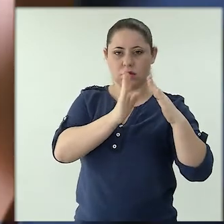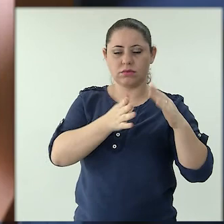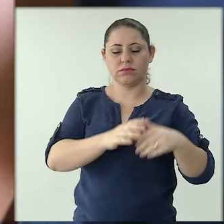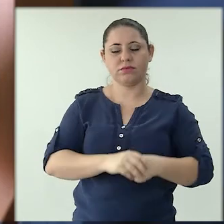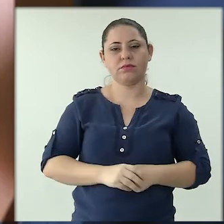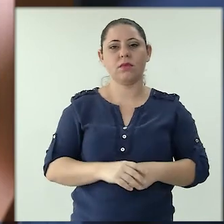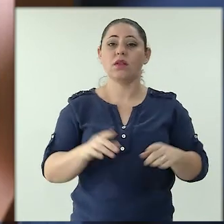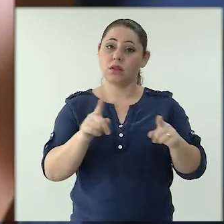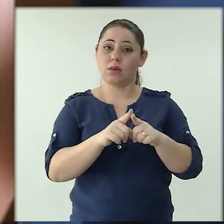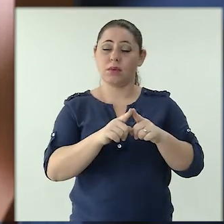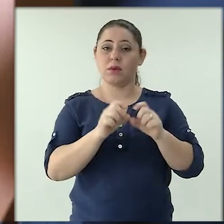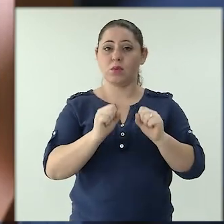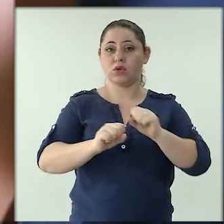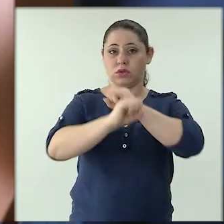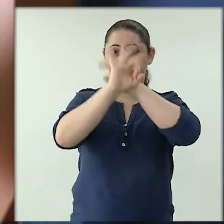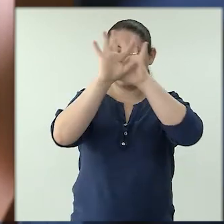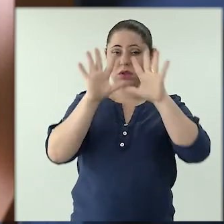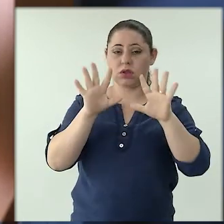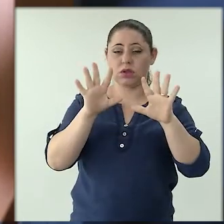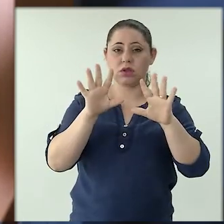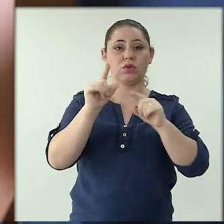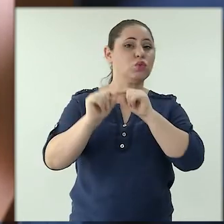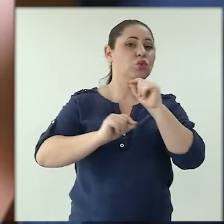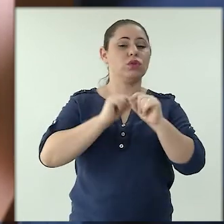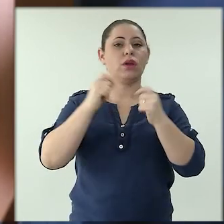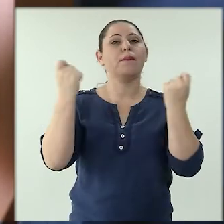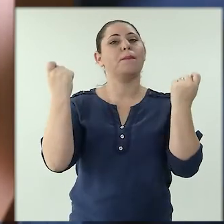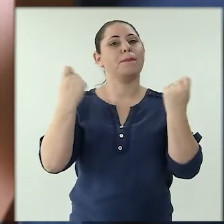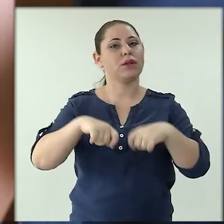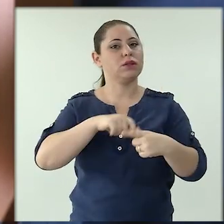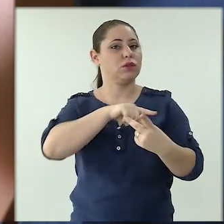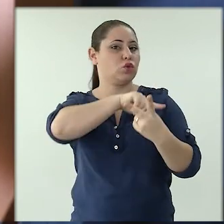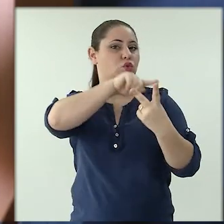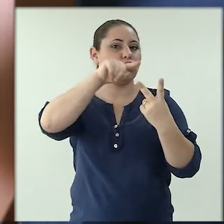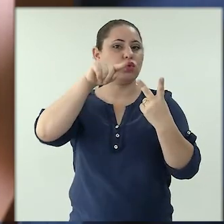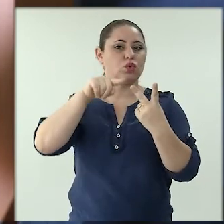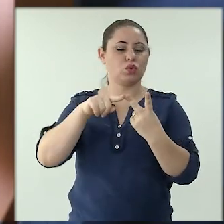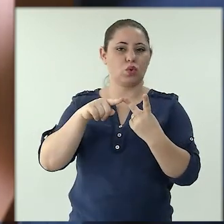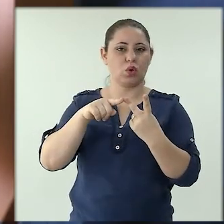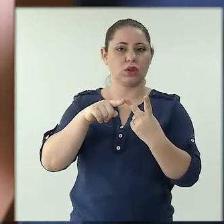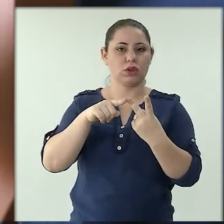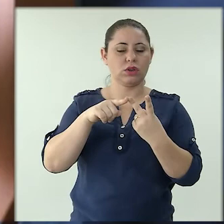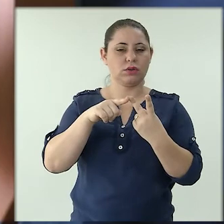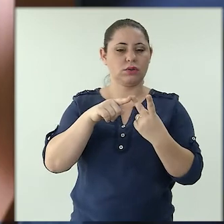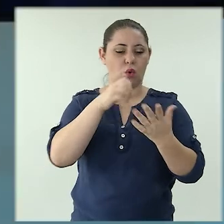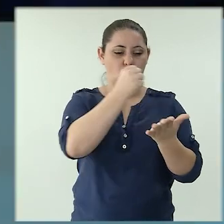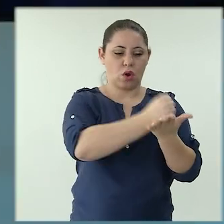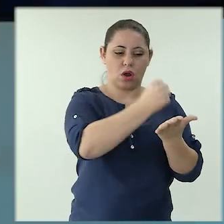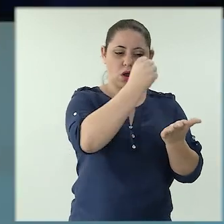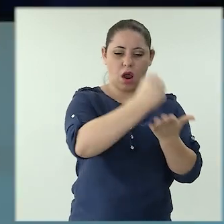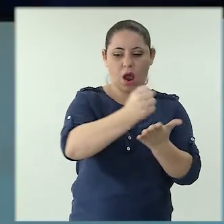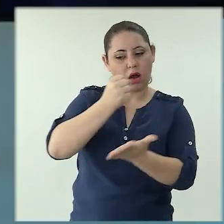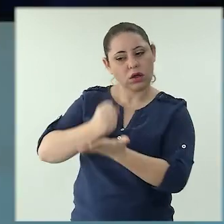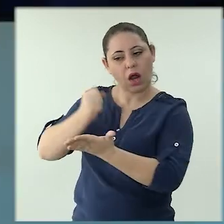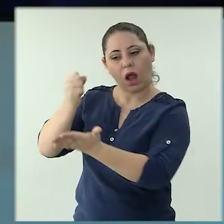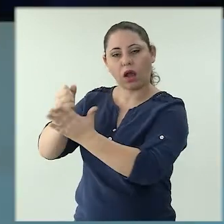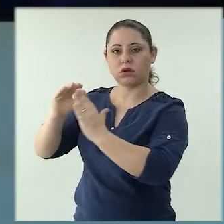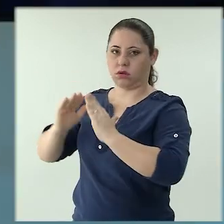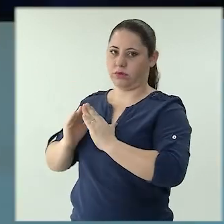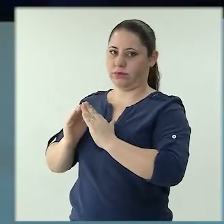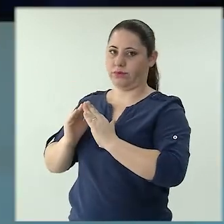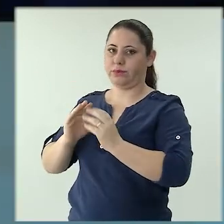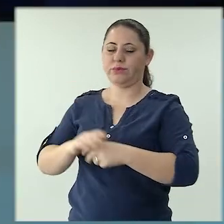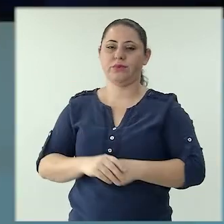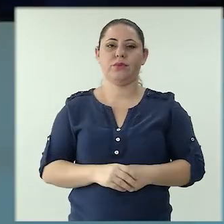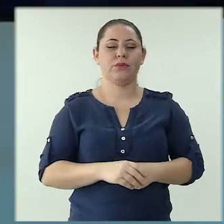questão que a gente pode também esclarecer, que são necessários 2 tipos de cartórios, né, para fazer o uso